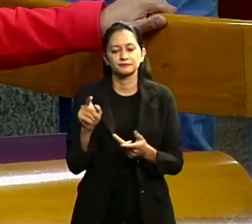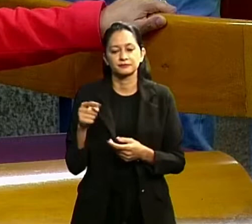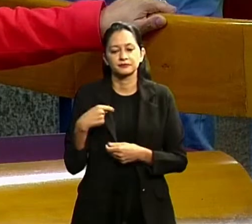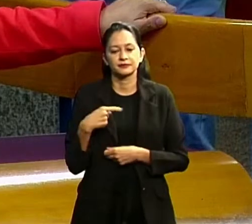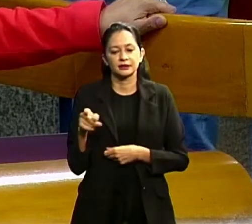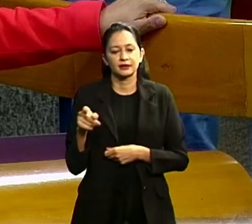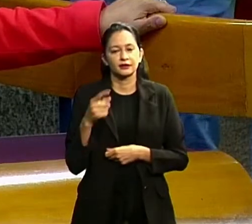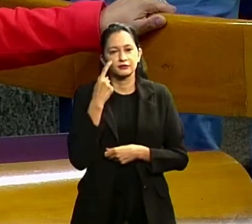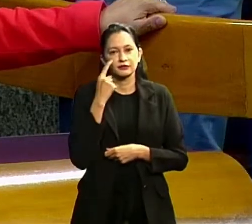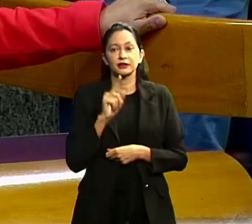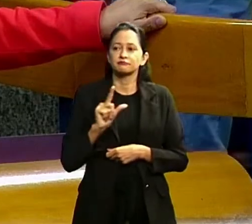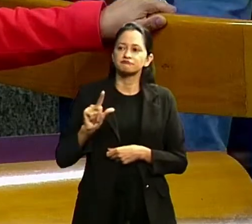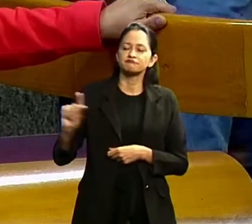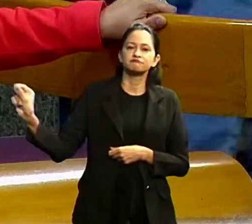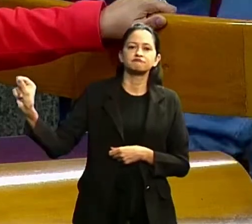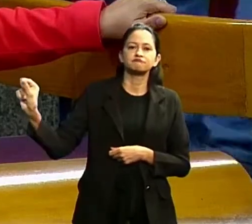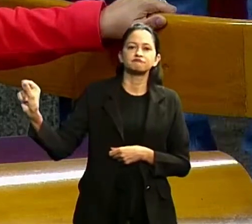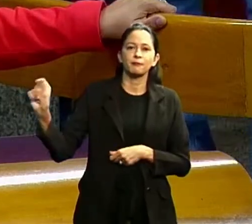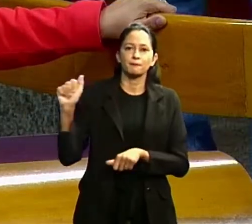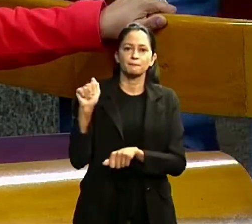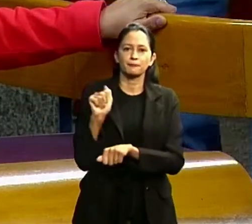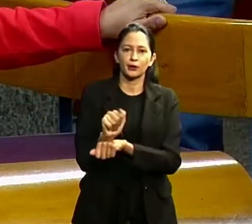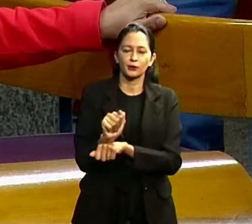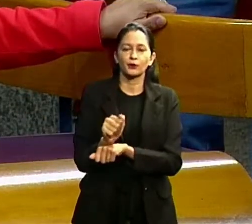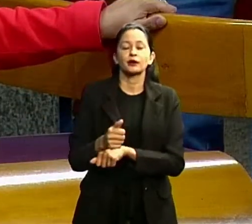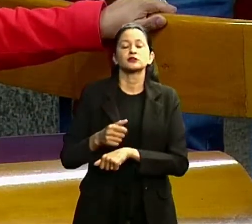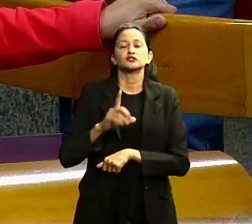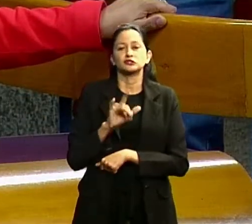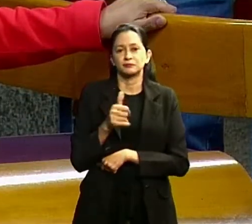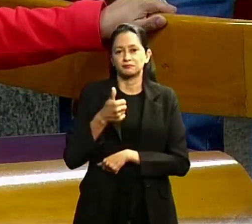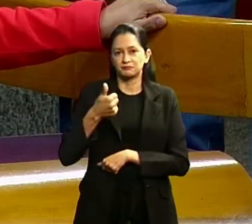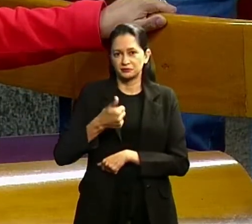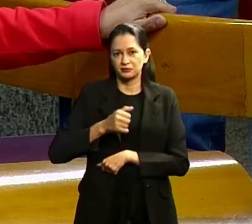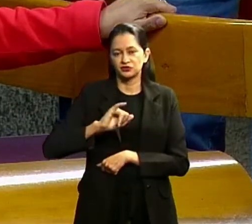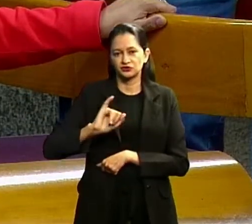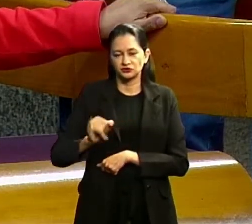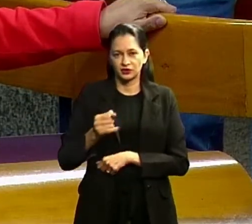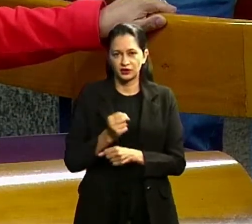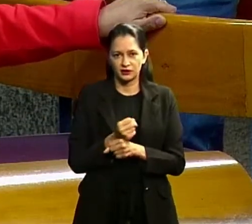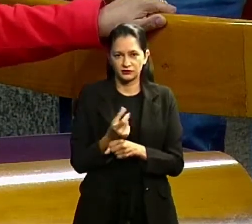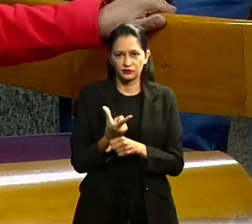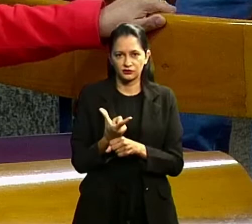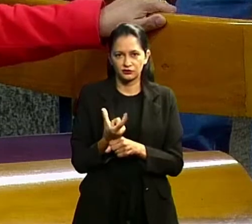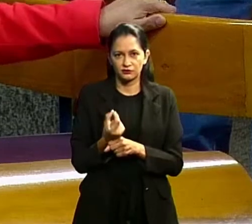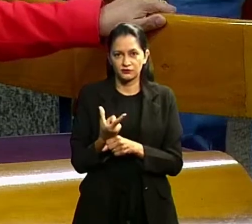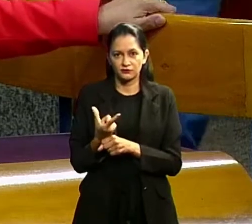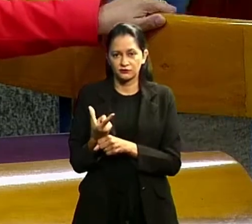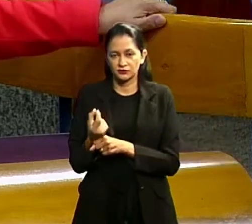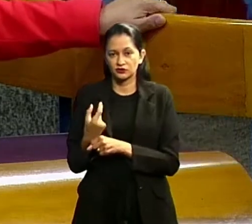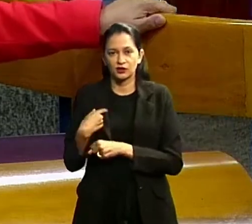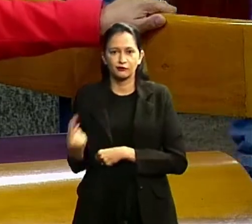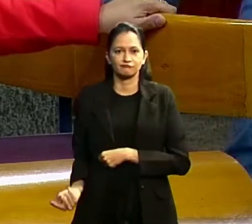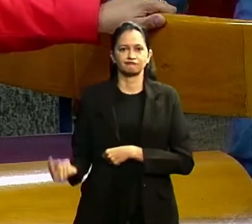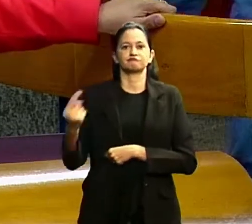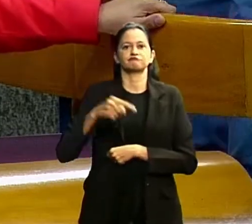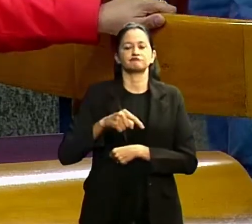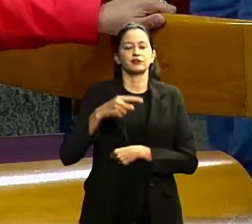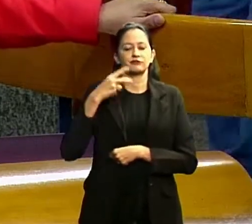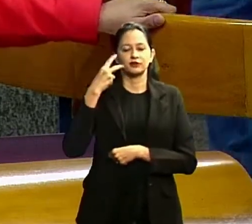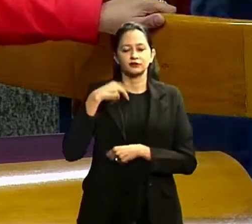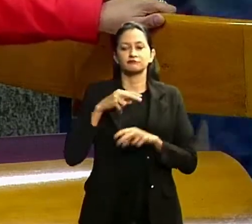gente, ele descendo. Em 1º de janeiro de 2020, fui eu que subi. E eu olhei o mundo de